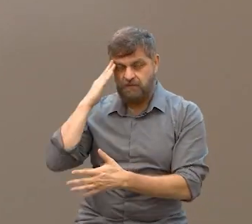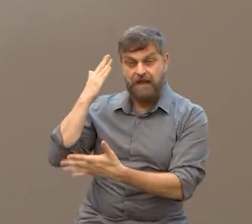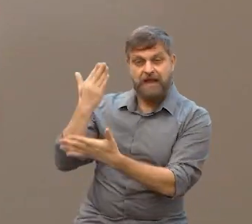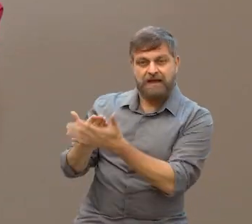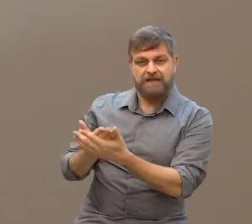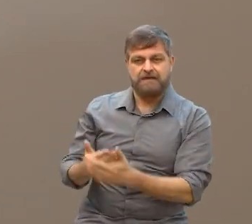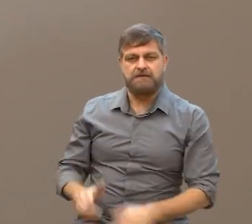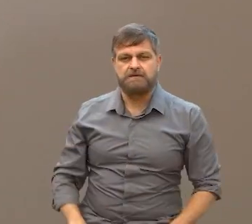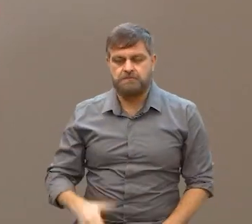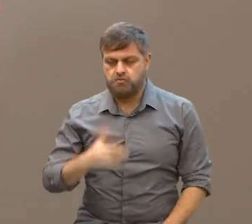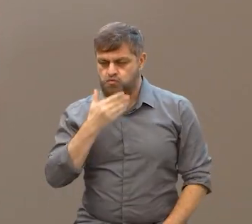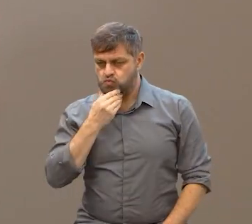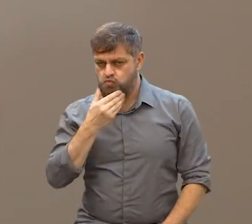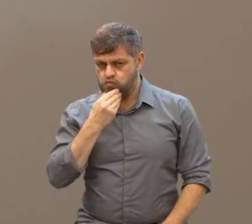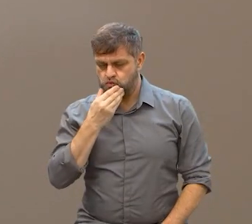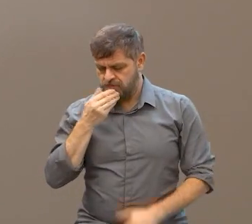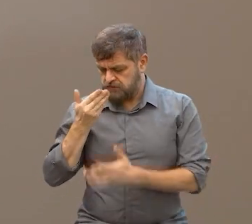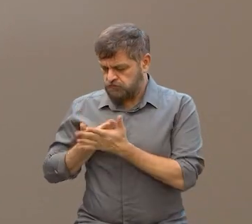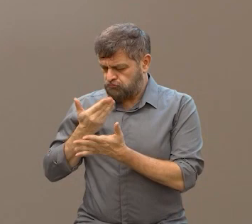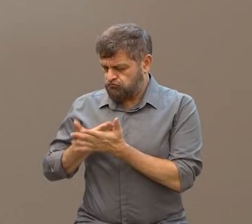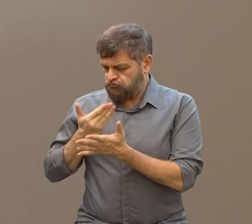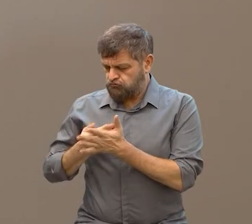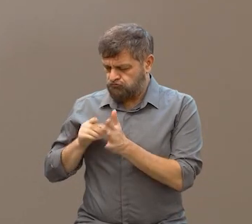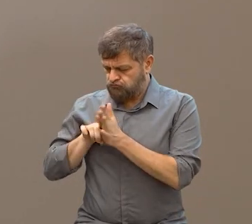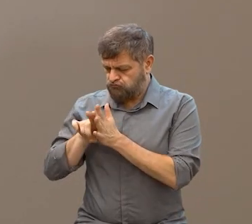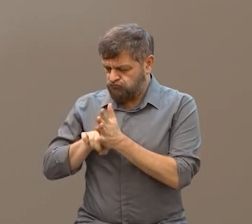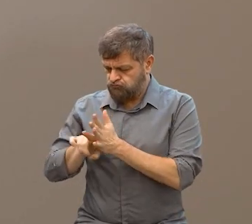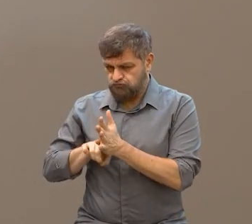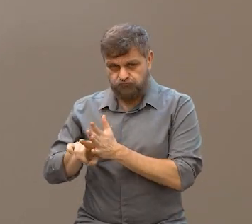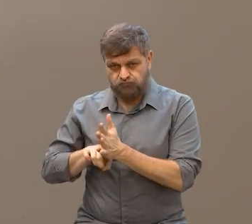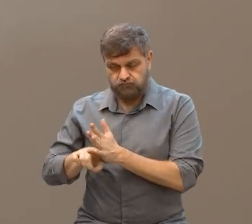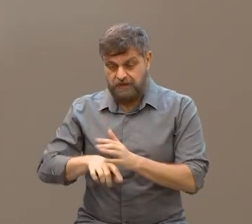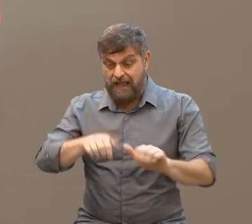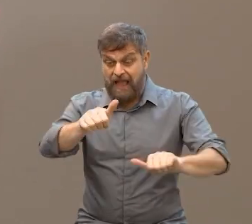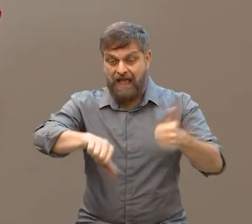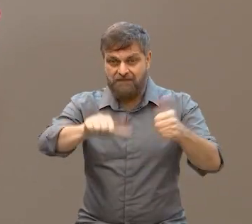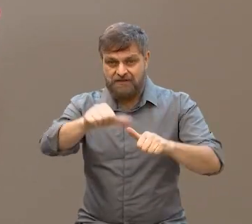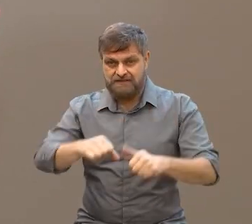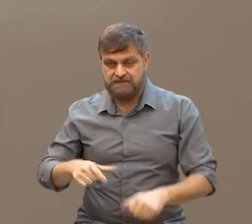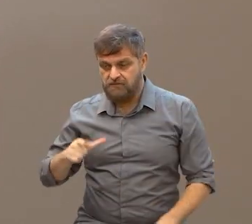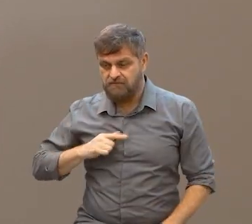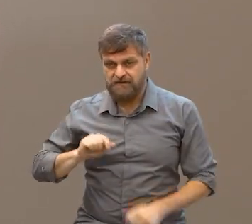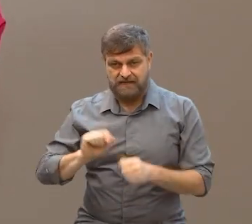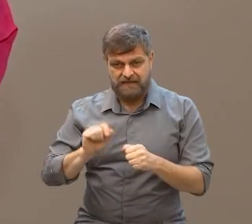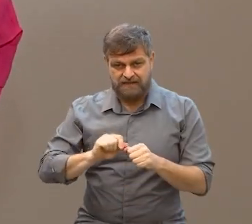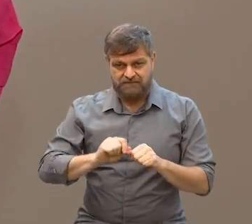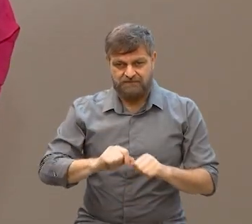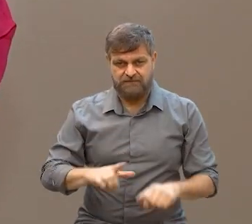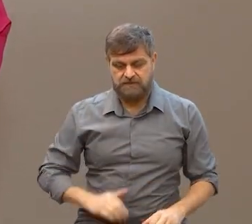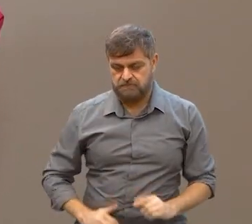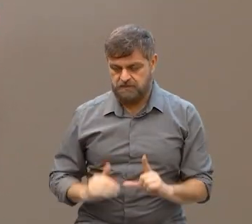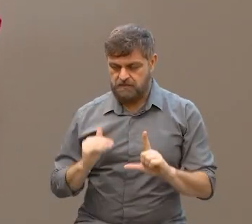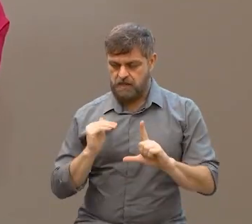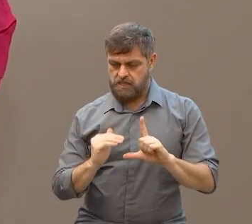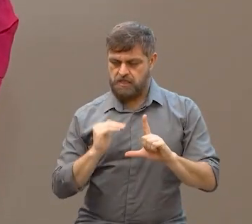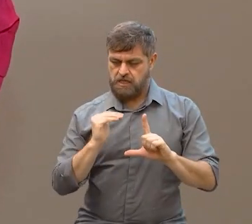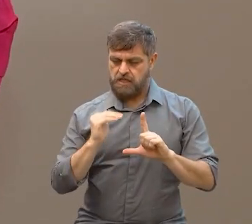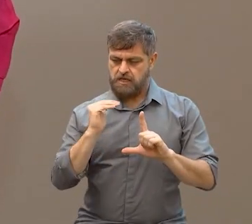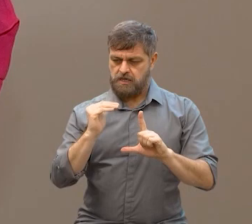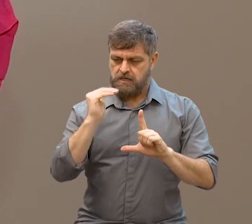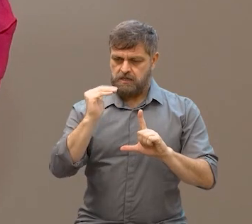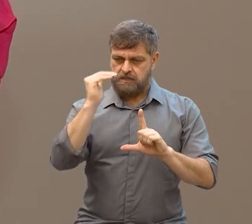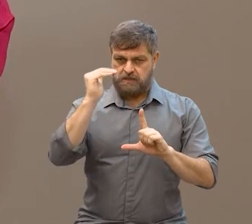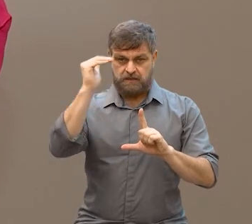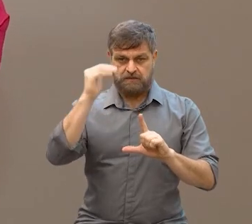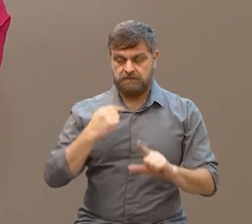grande estudioso e teve uma grande contribuição para a avaliação, ele fez uma taxonomia, uma hierarquia,